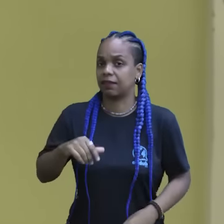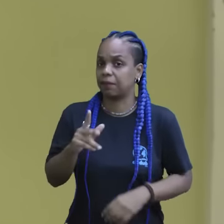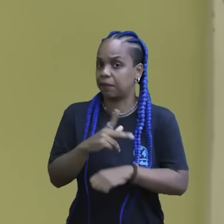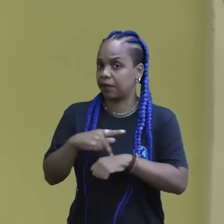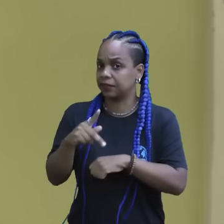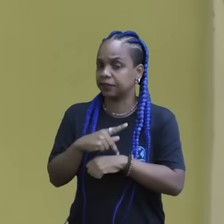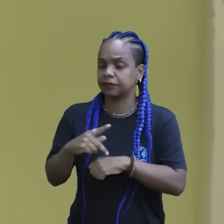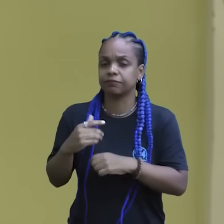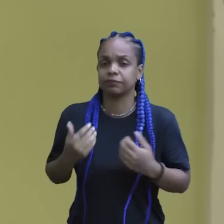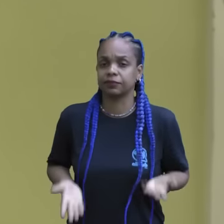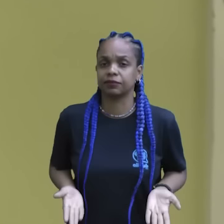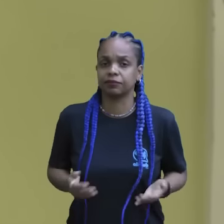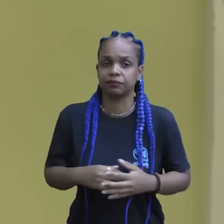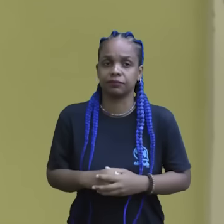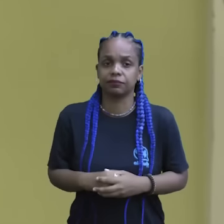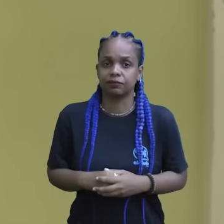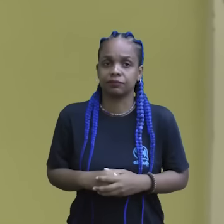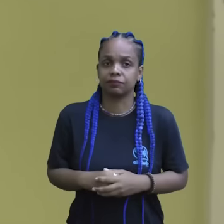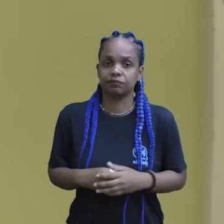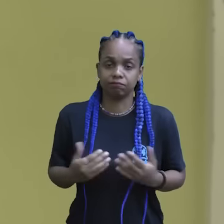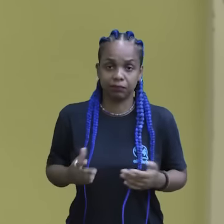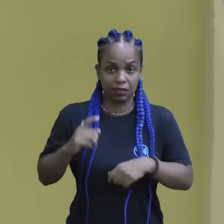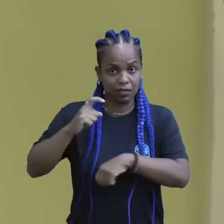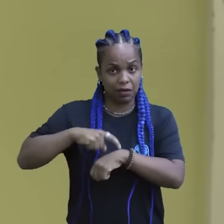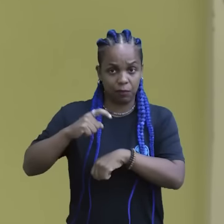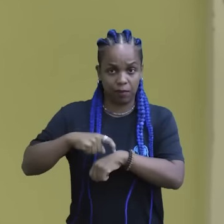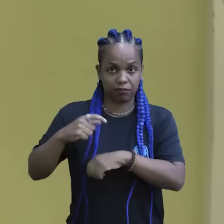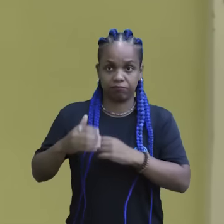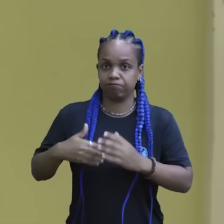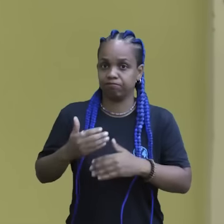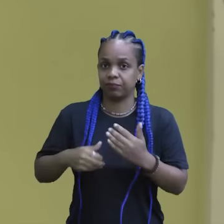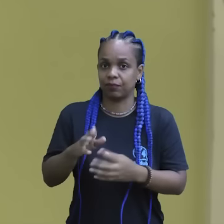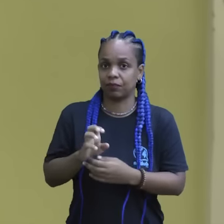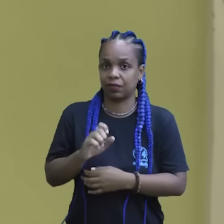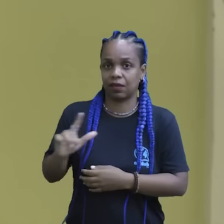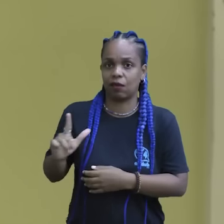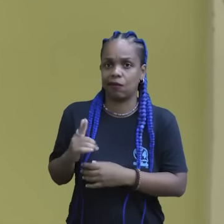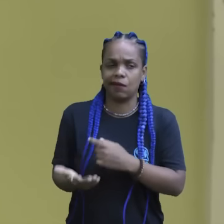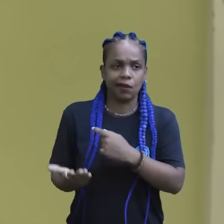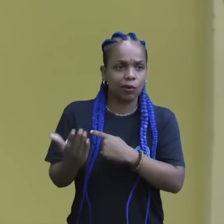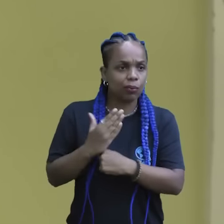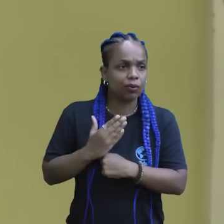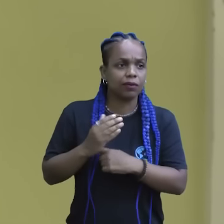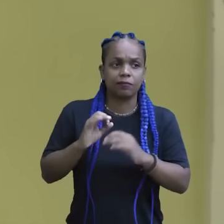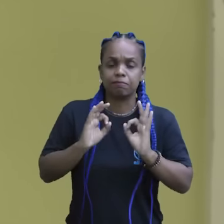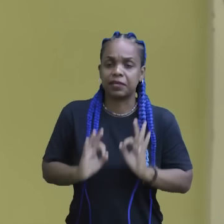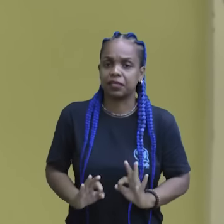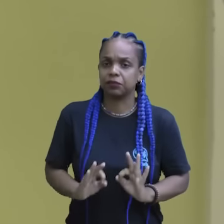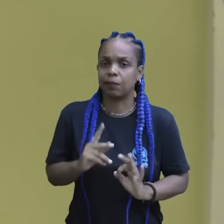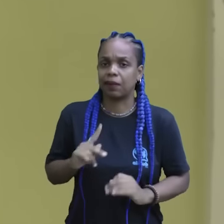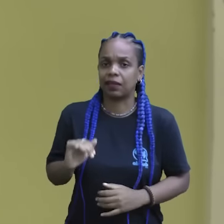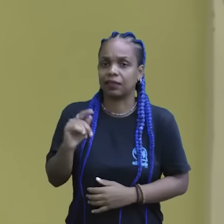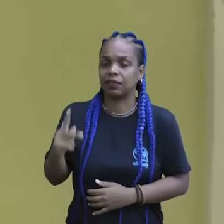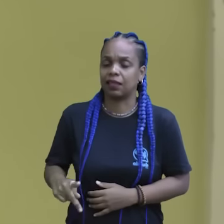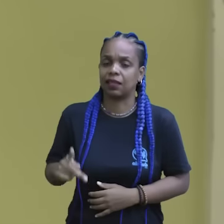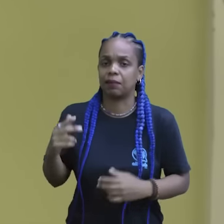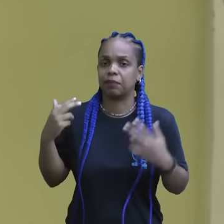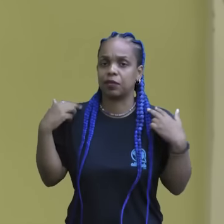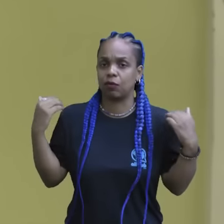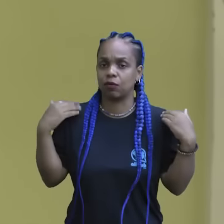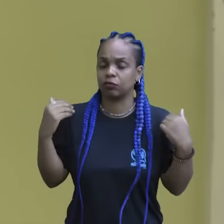muito, porque o pai dela tinha sido piloto do Juscelino, e aí a gente achou que era a única explicação. Mas, então,